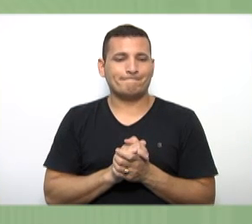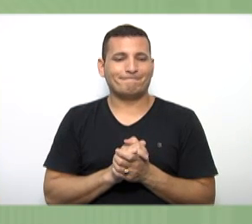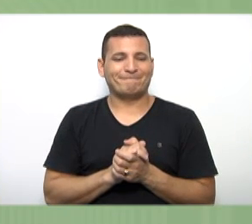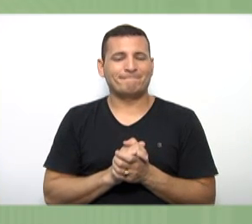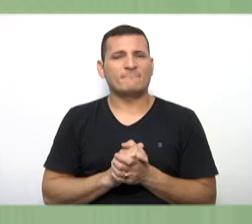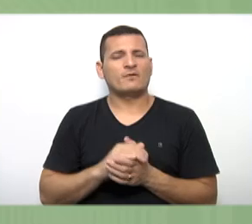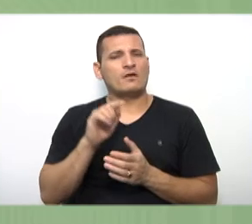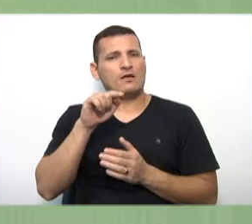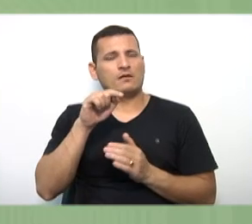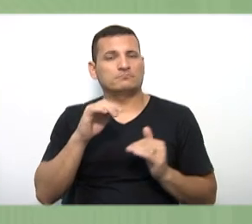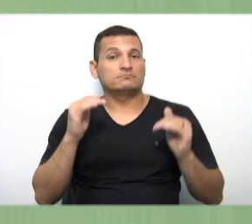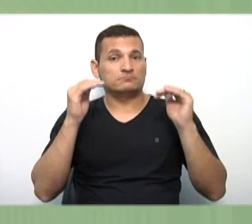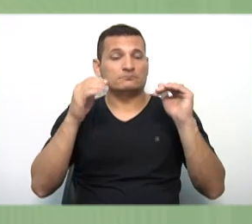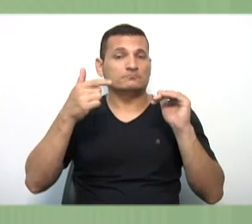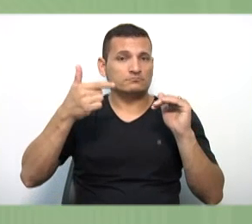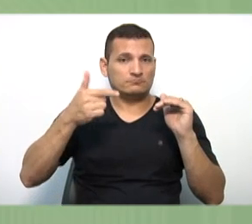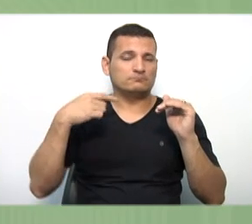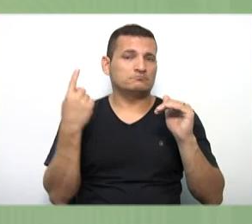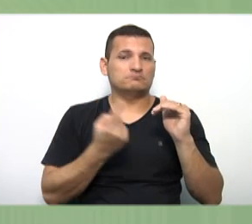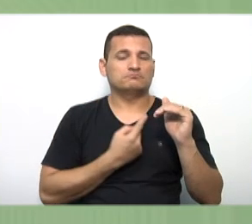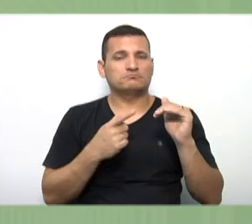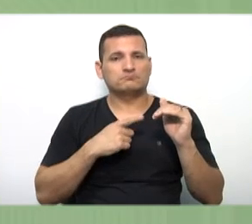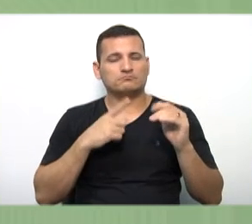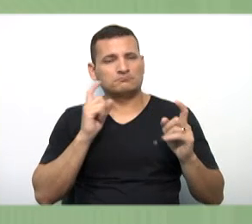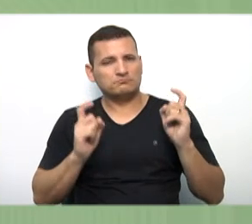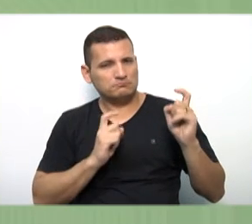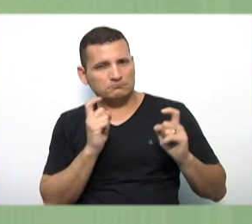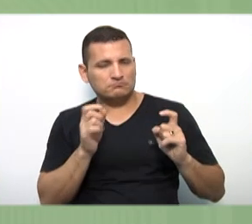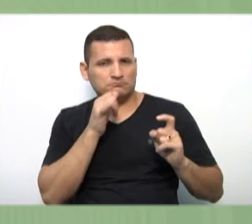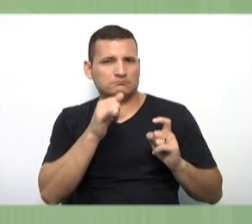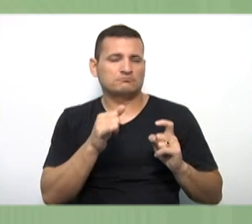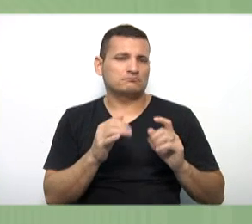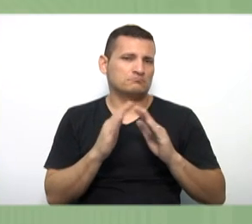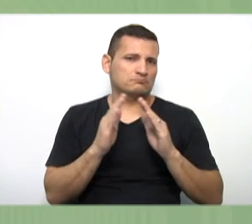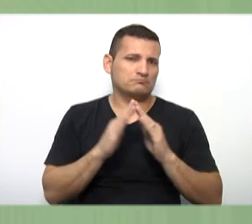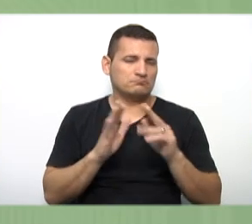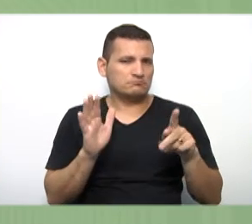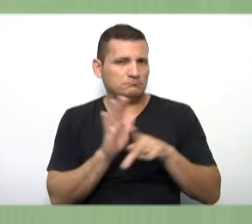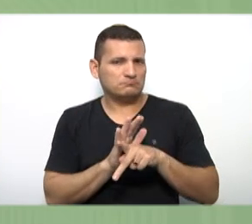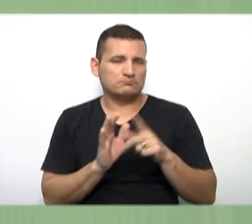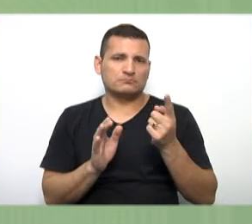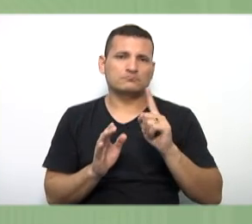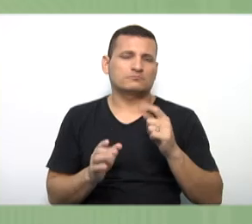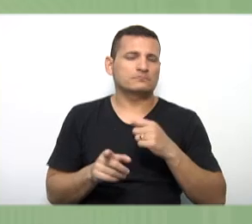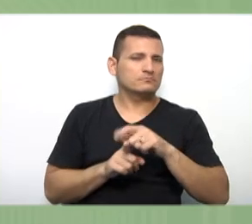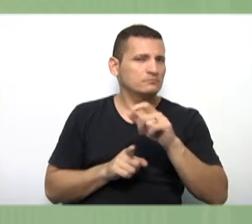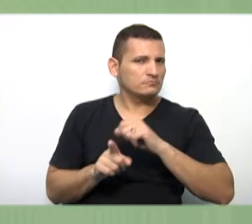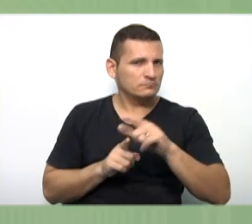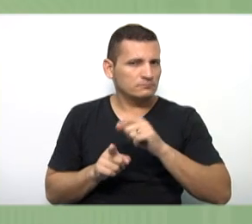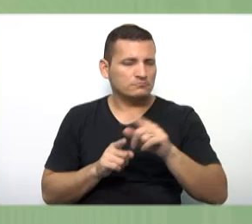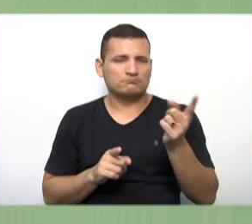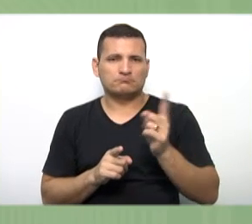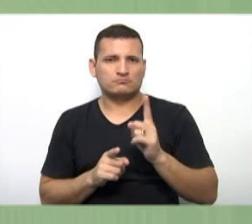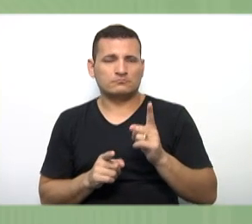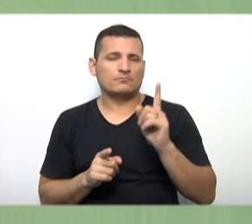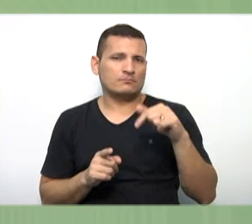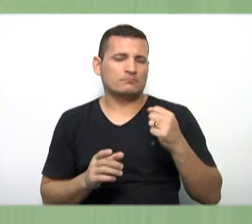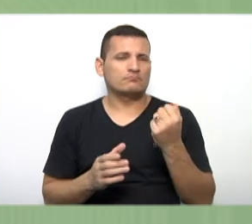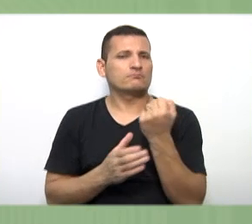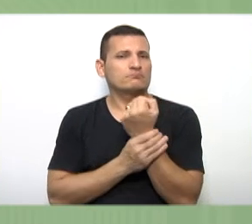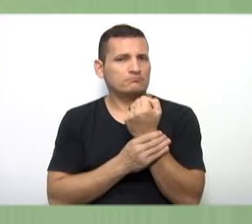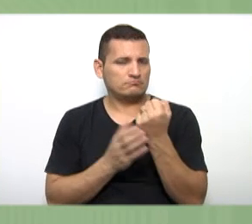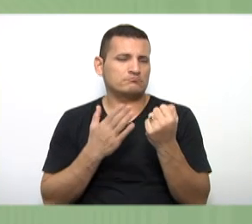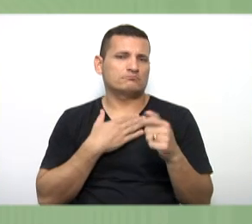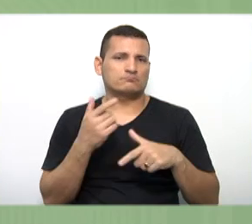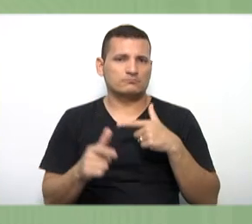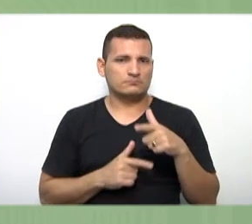estamos preocupados em ter uma casa própria, não é pagar aluguel, é uma segurança, uma estabilidade no meu